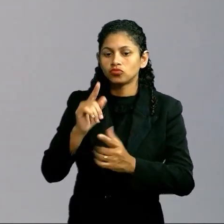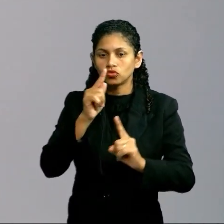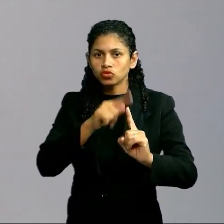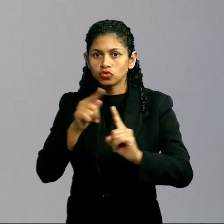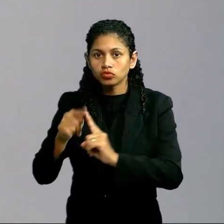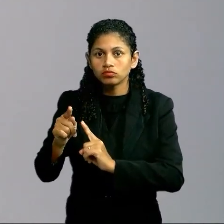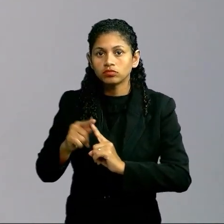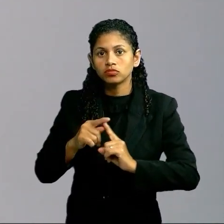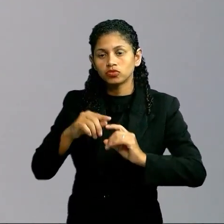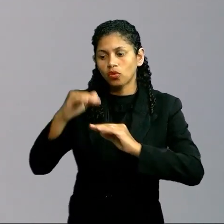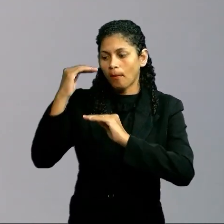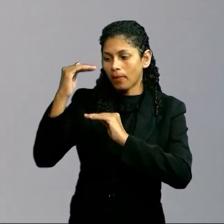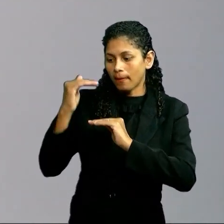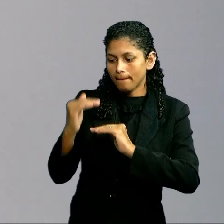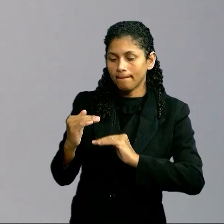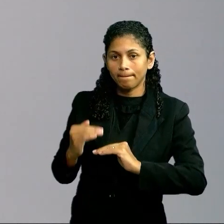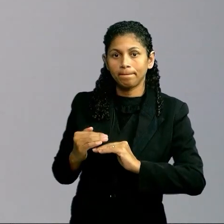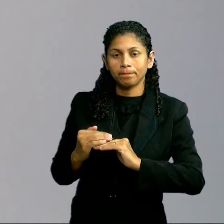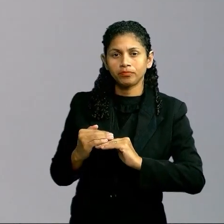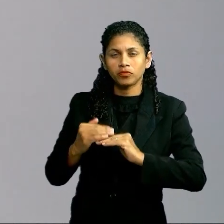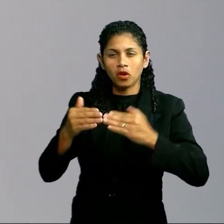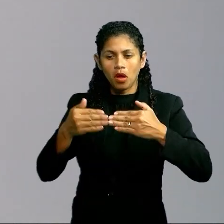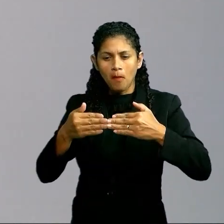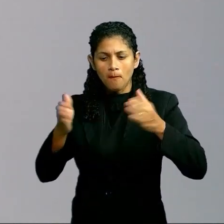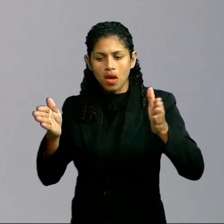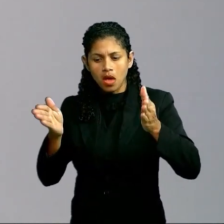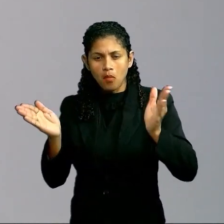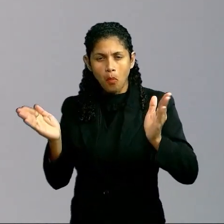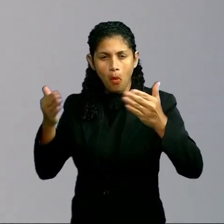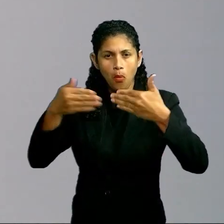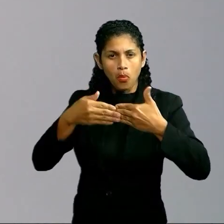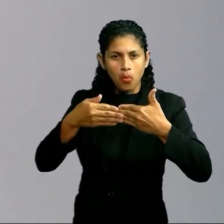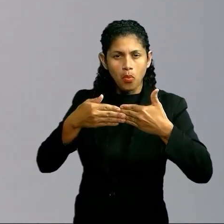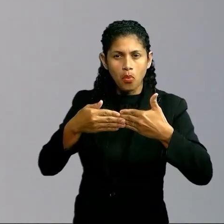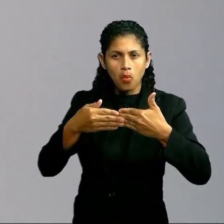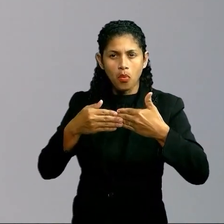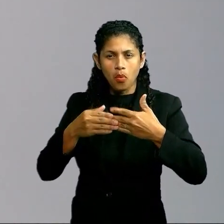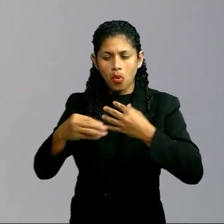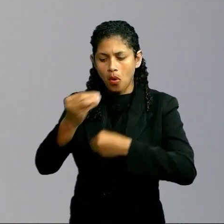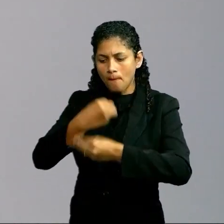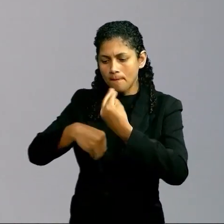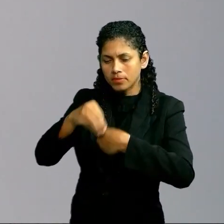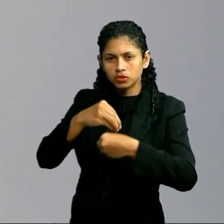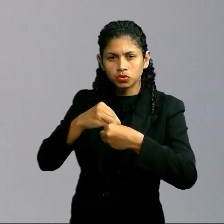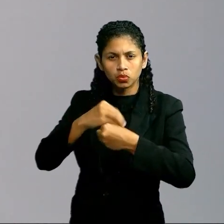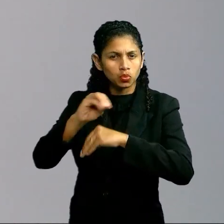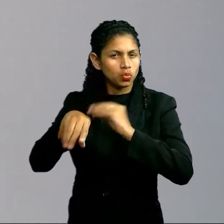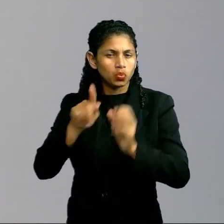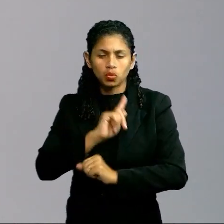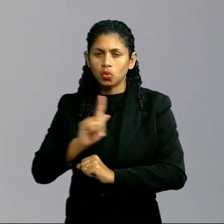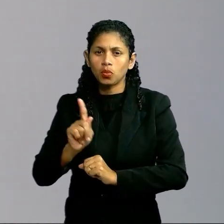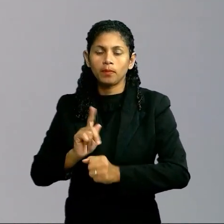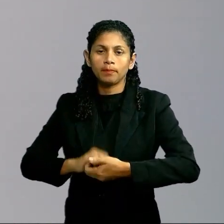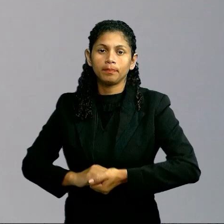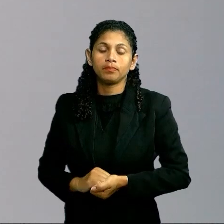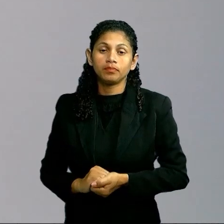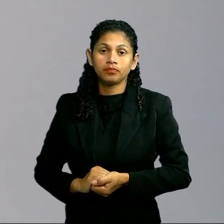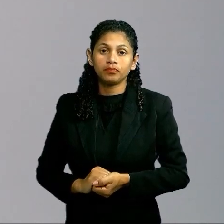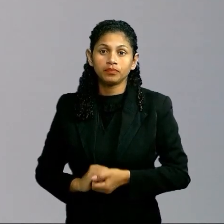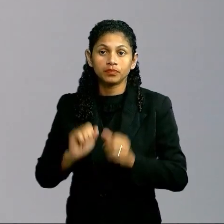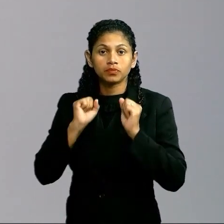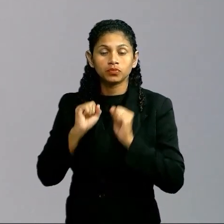a molécula como um todo, né? Se ela é aberta, se ela é fechada, se ela é homogênea, heterogênea. Ou eu